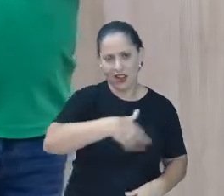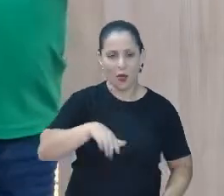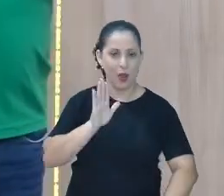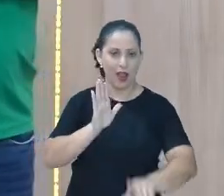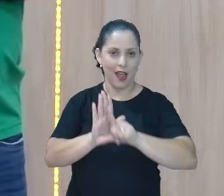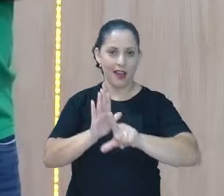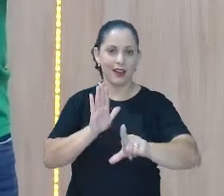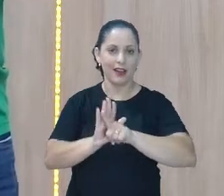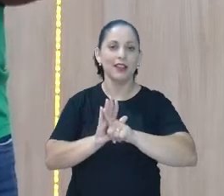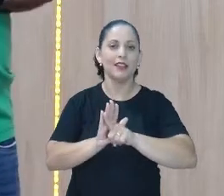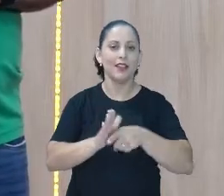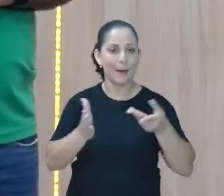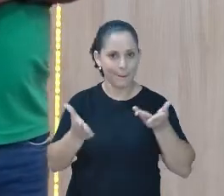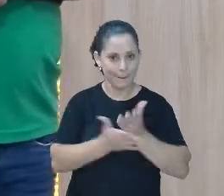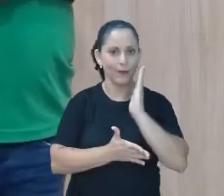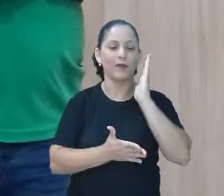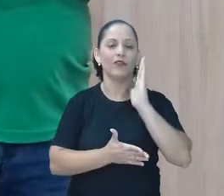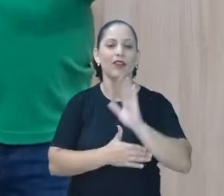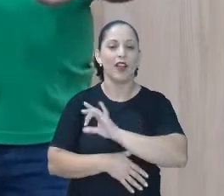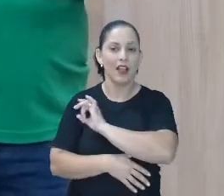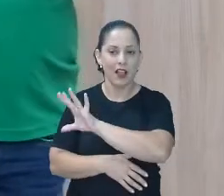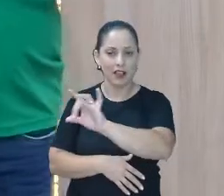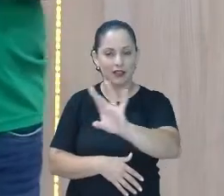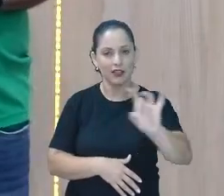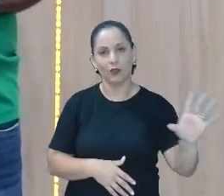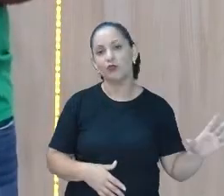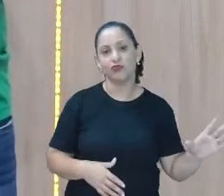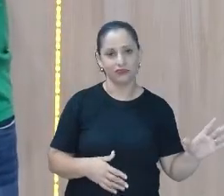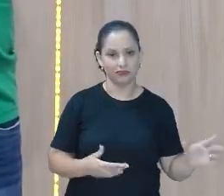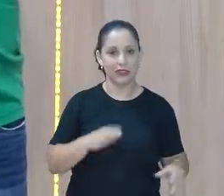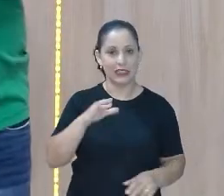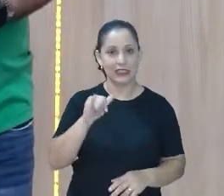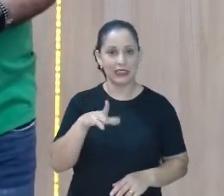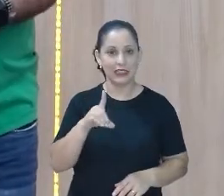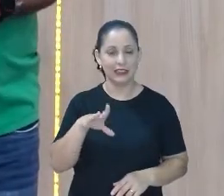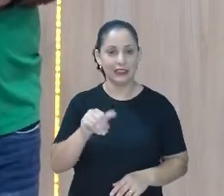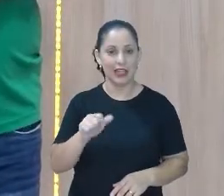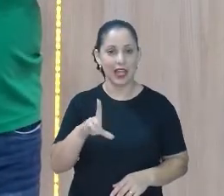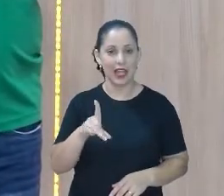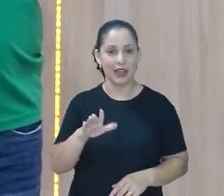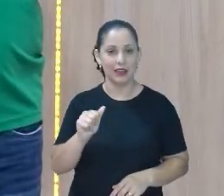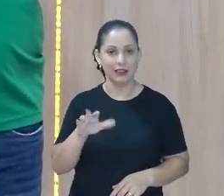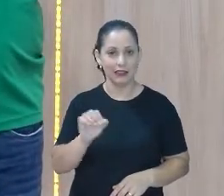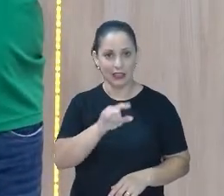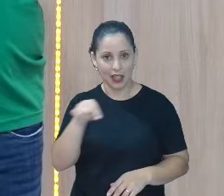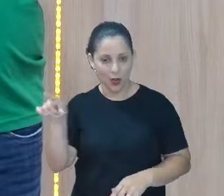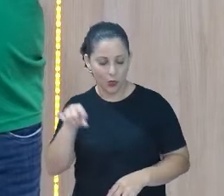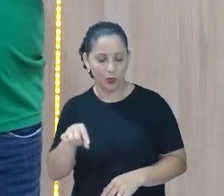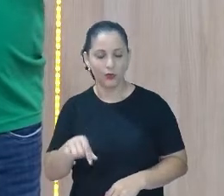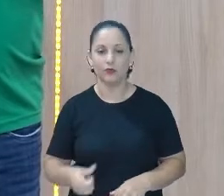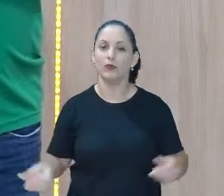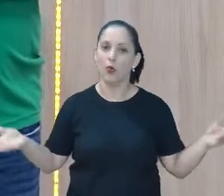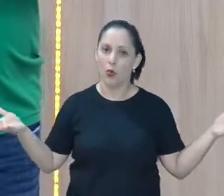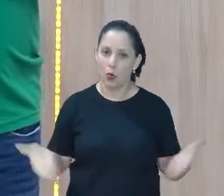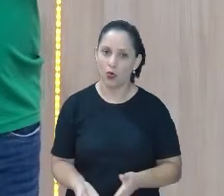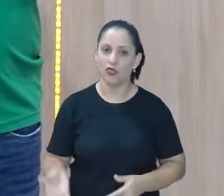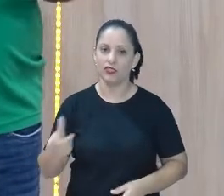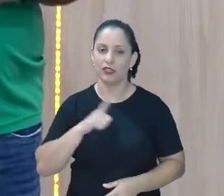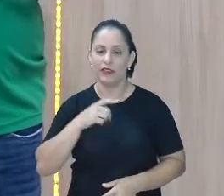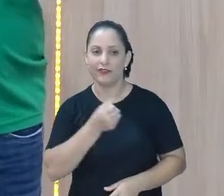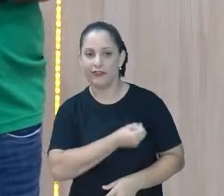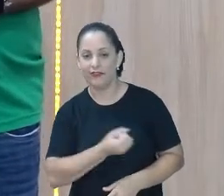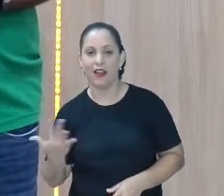lei cidadãos e cidadãs, né? Embora nem todos, né, ainda hoje tenham, né, os seus direitos